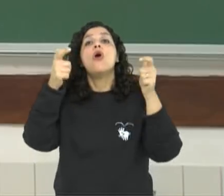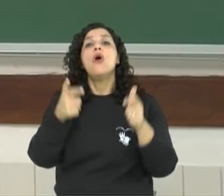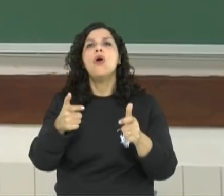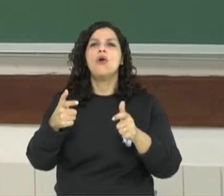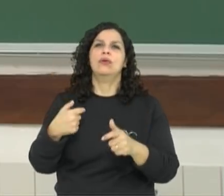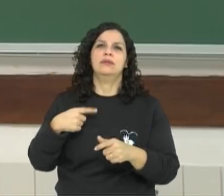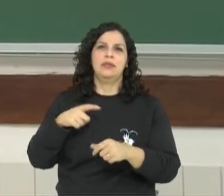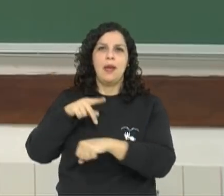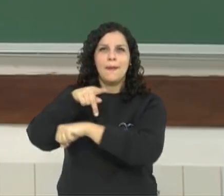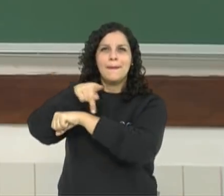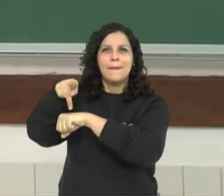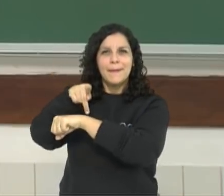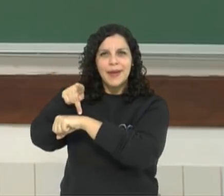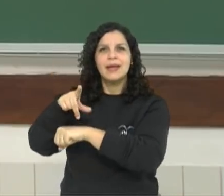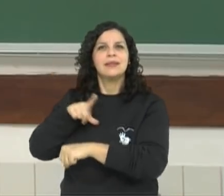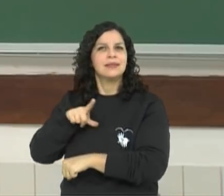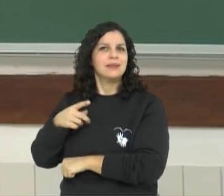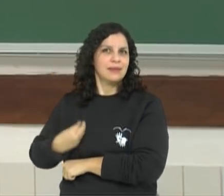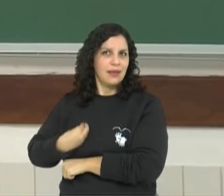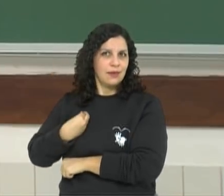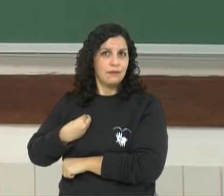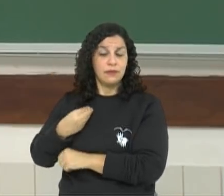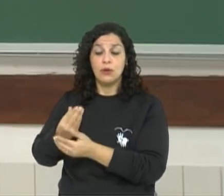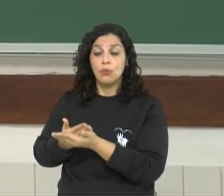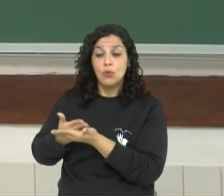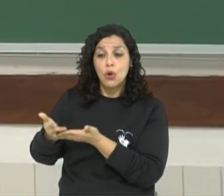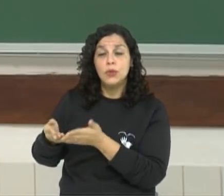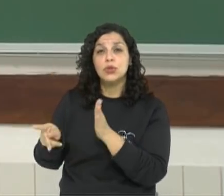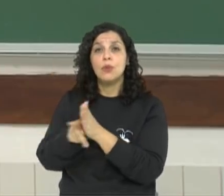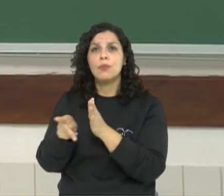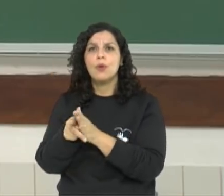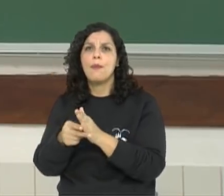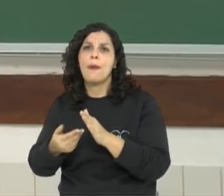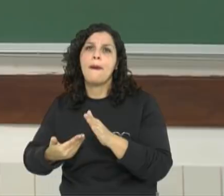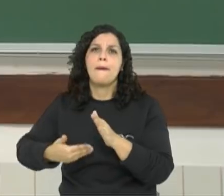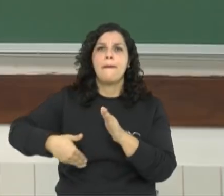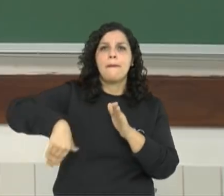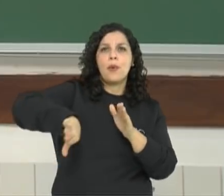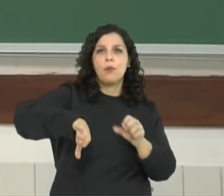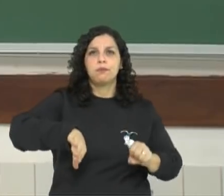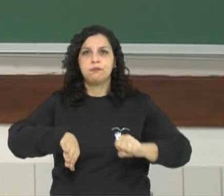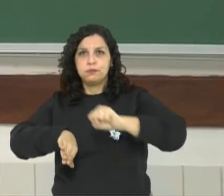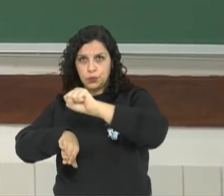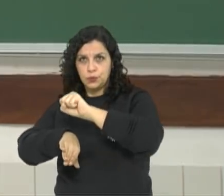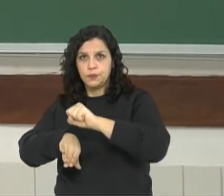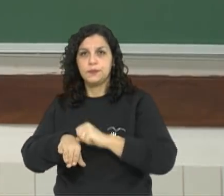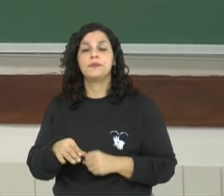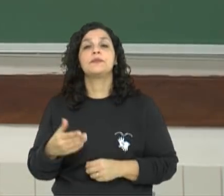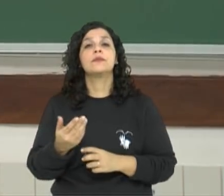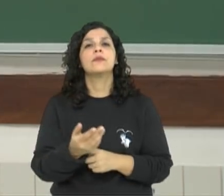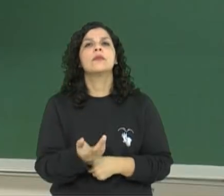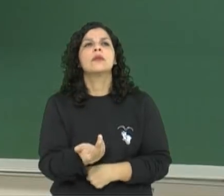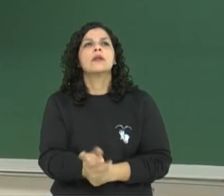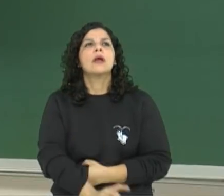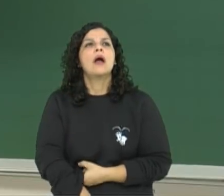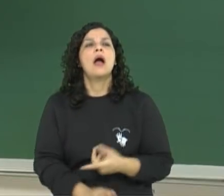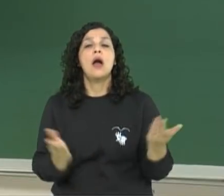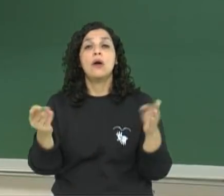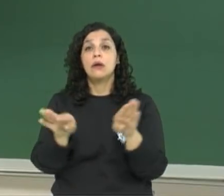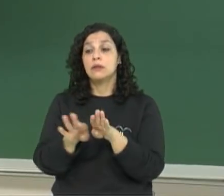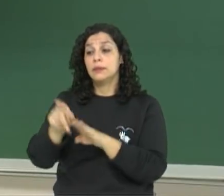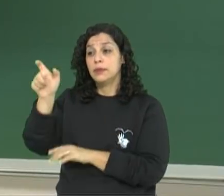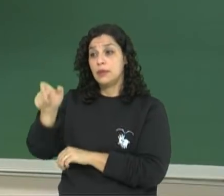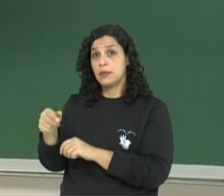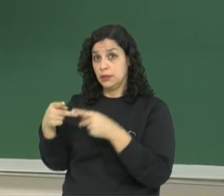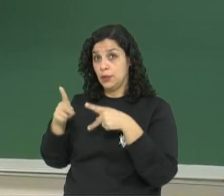situar da onde que nós estamos falando quando a gente fala da Tailândia, ok? Então, segundo os